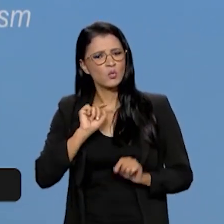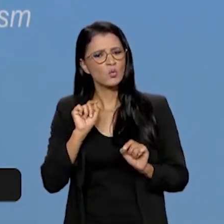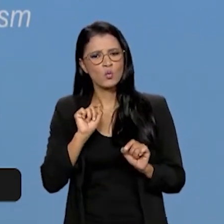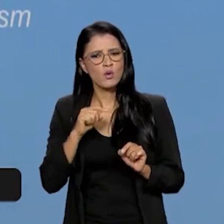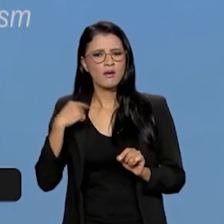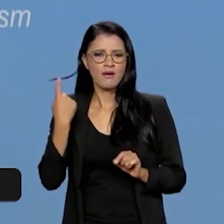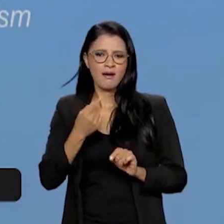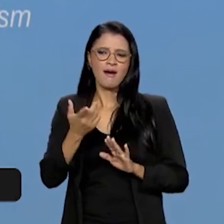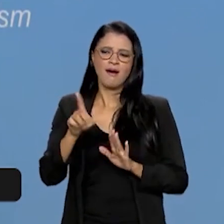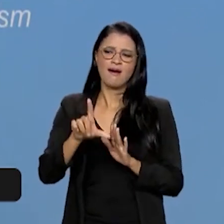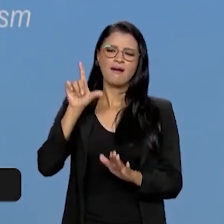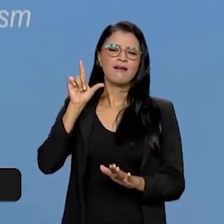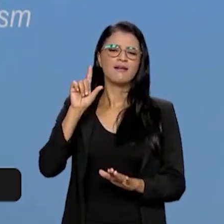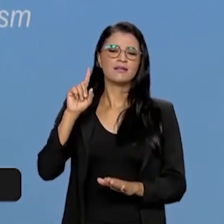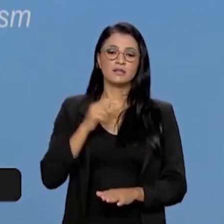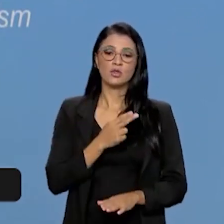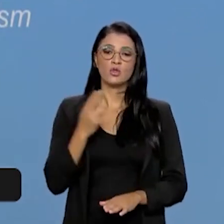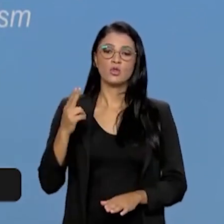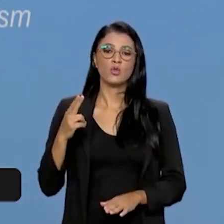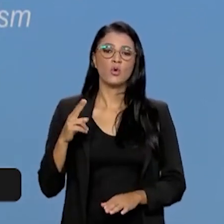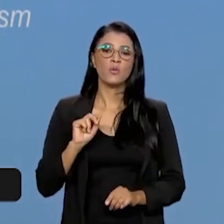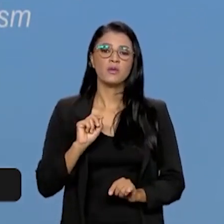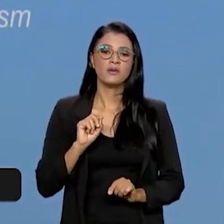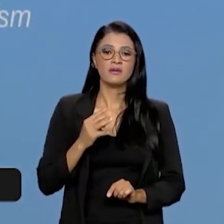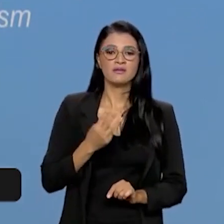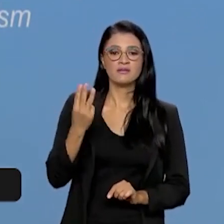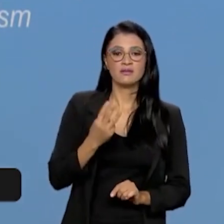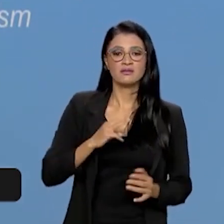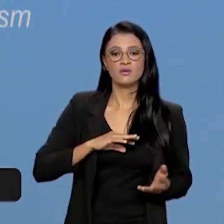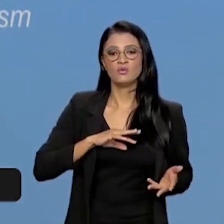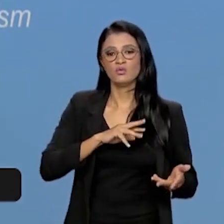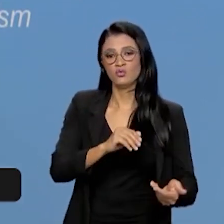nós éramos chamados de terceiro mundo.